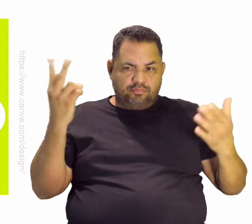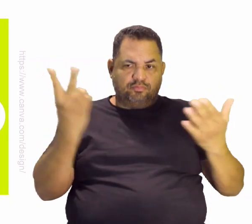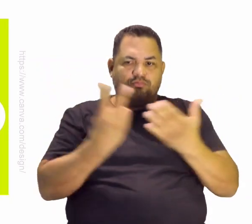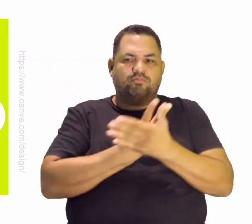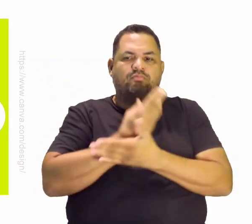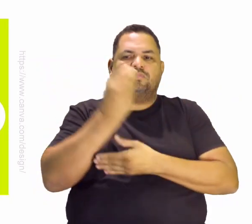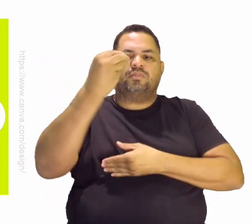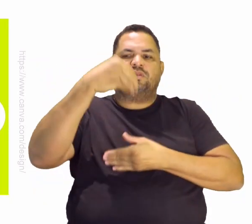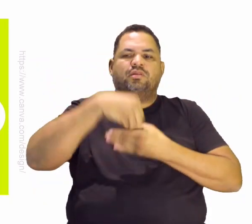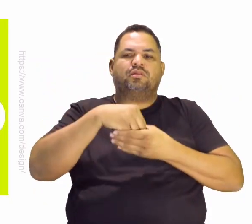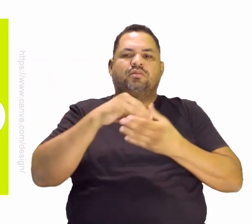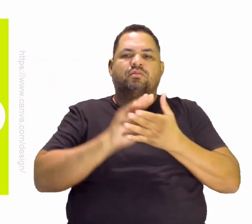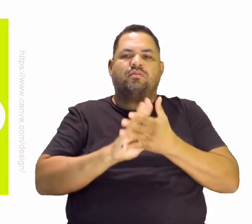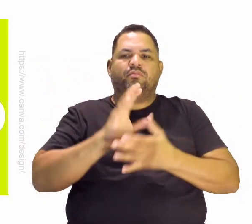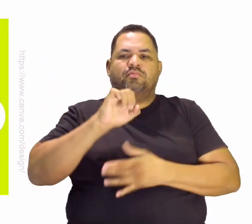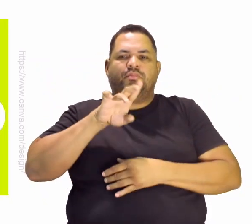minha